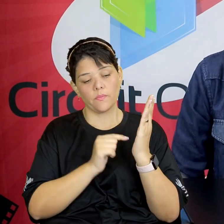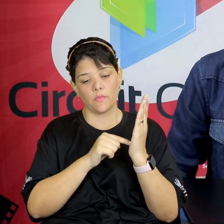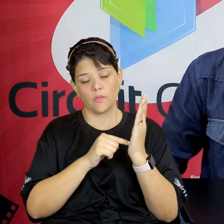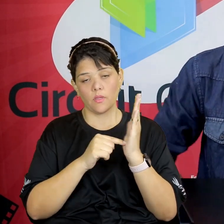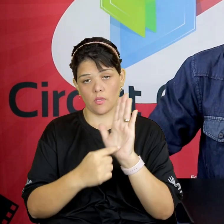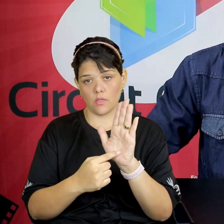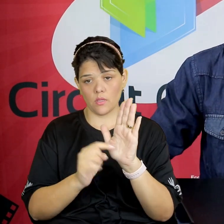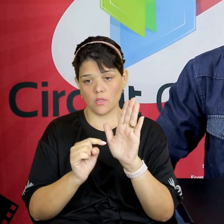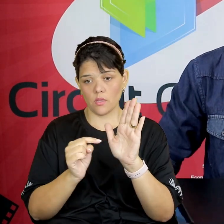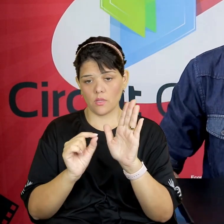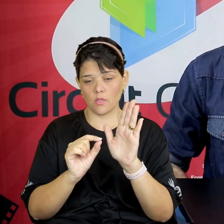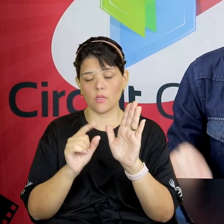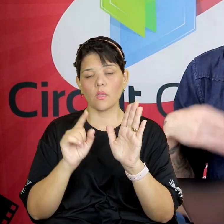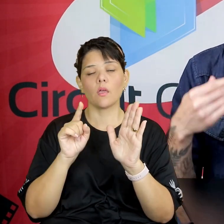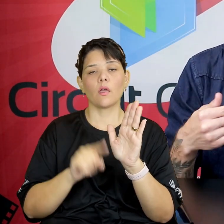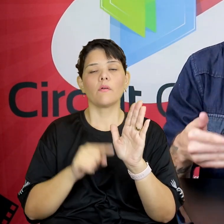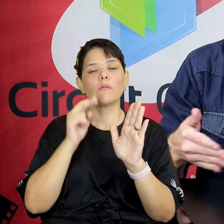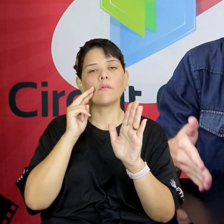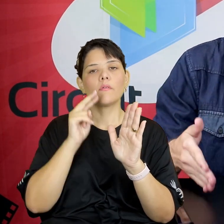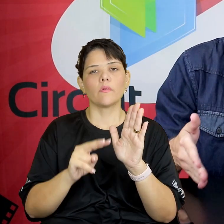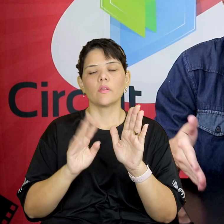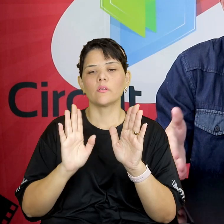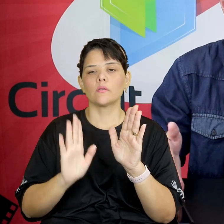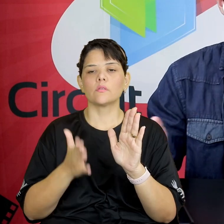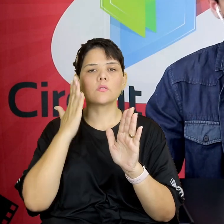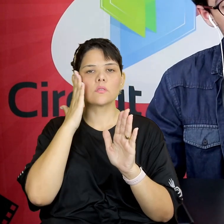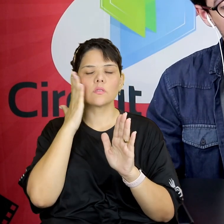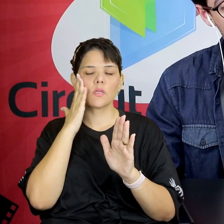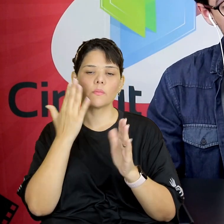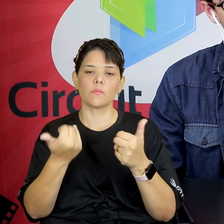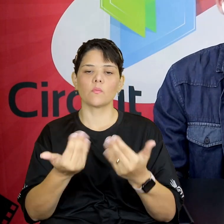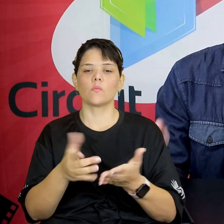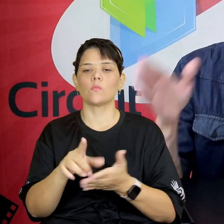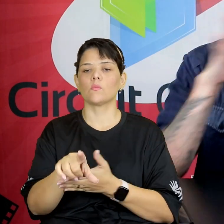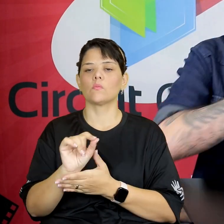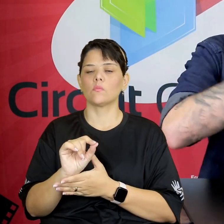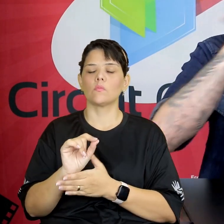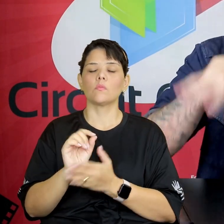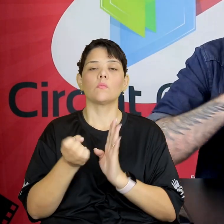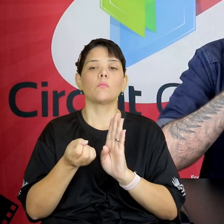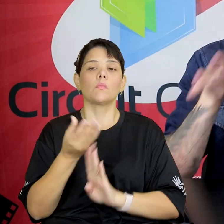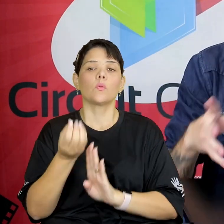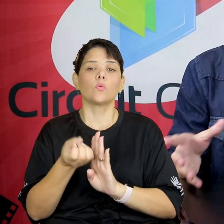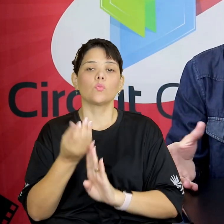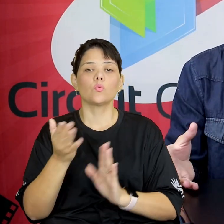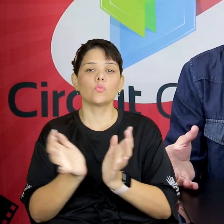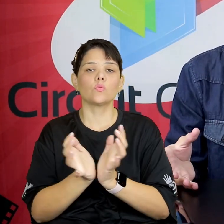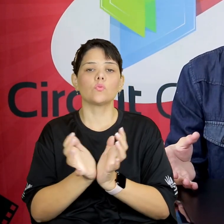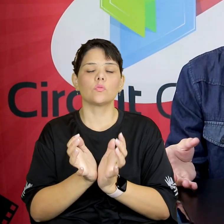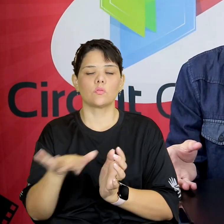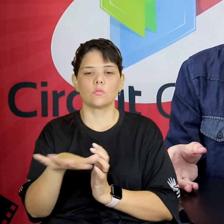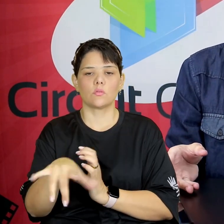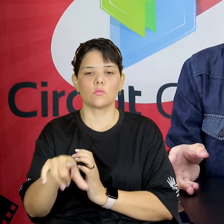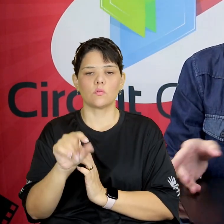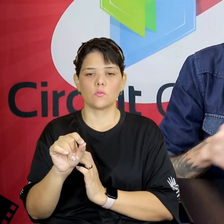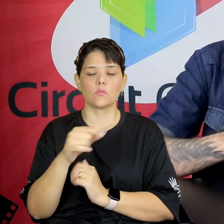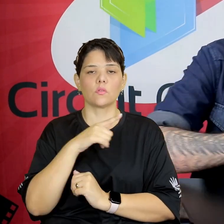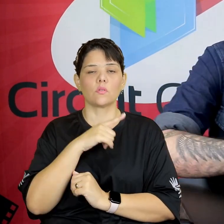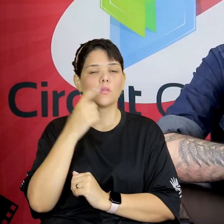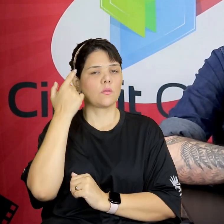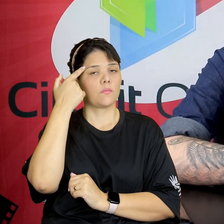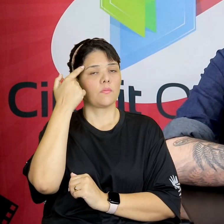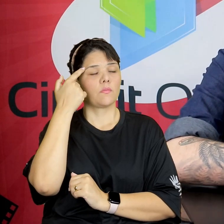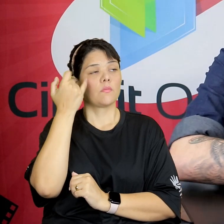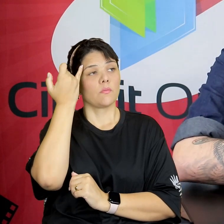guia, você dá uma olhada nas gravações, já sabendo qual é que foi escolhido pela produção, e você vai ter uma ideia geral do filme. Mas